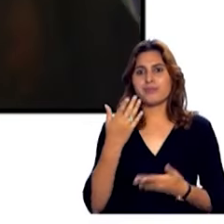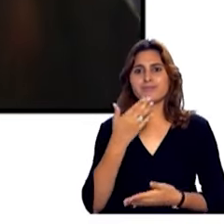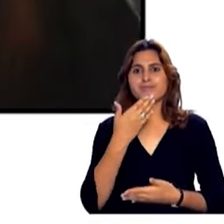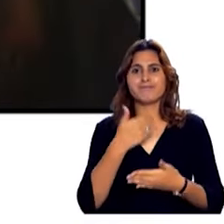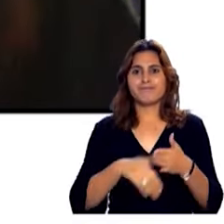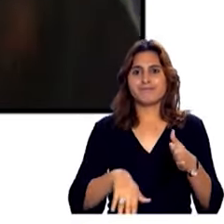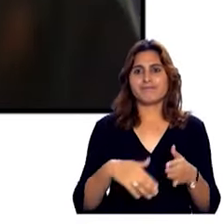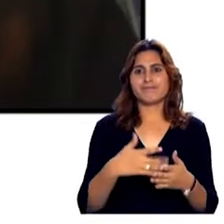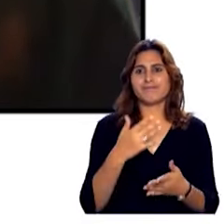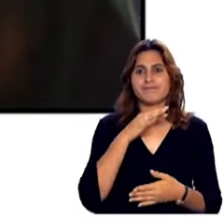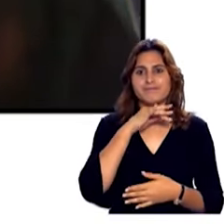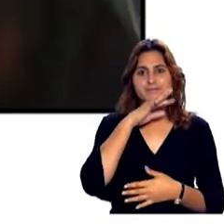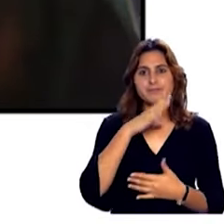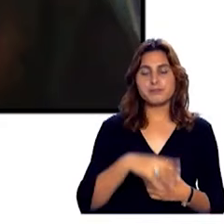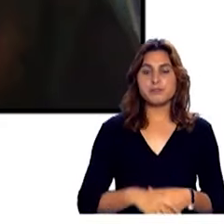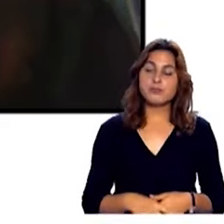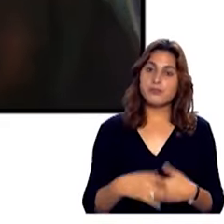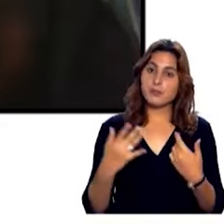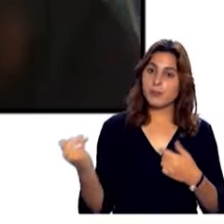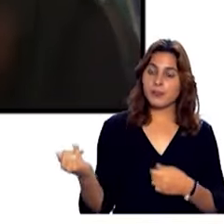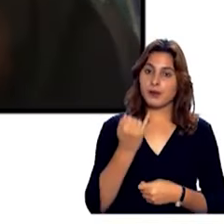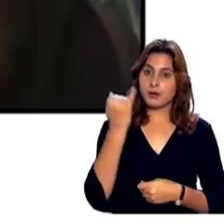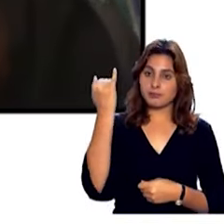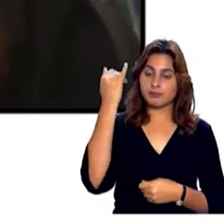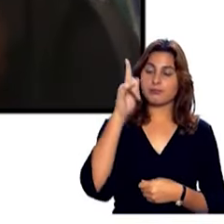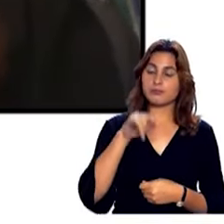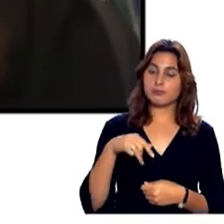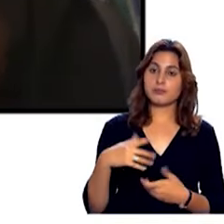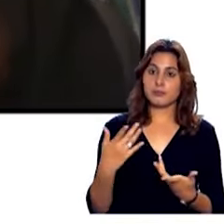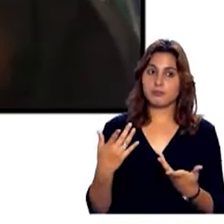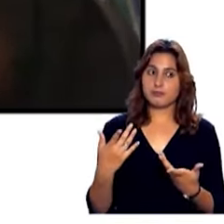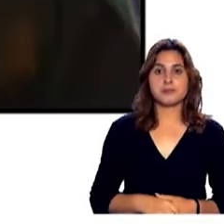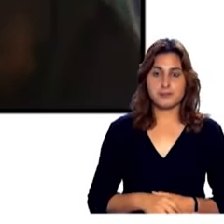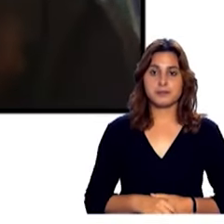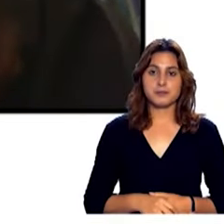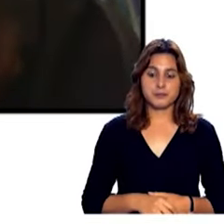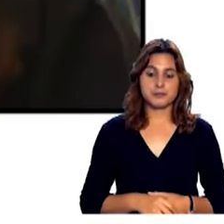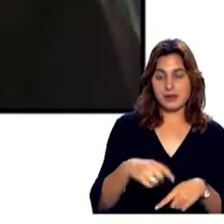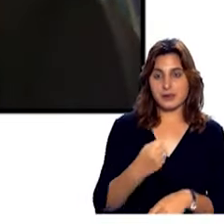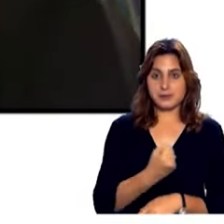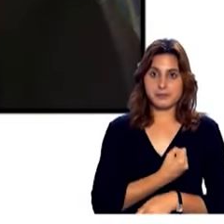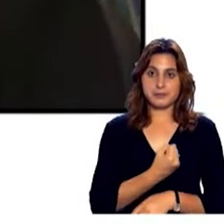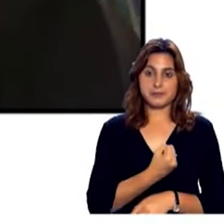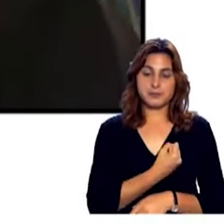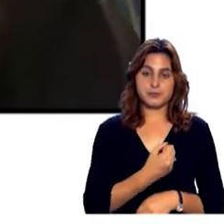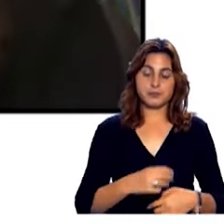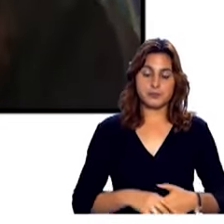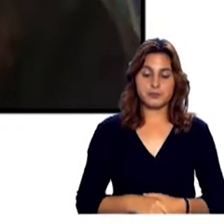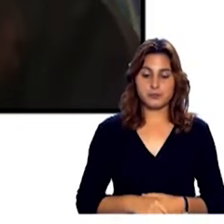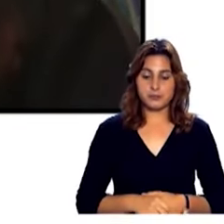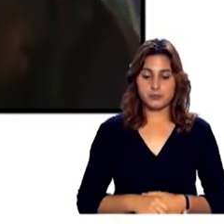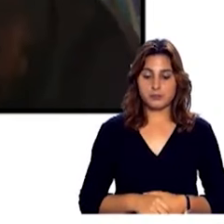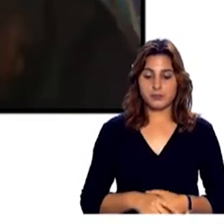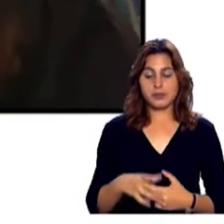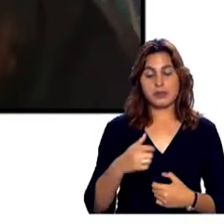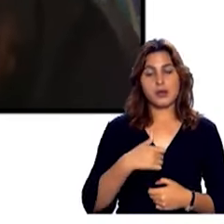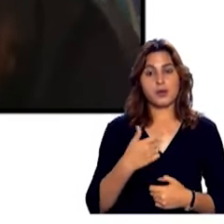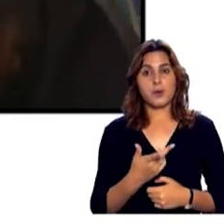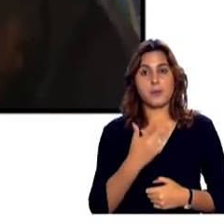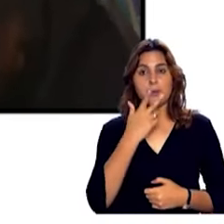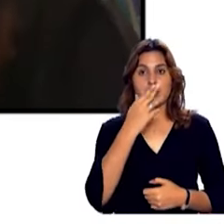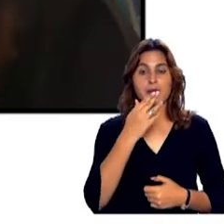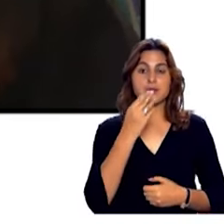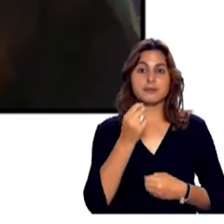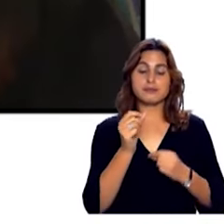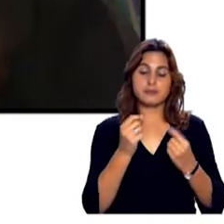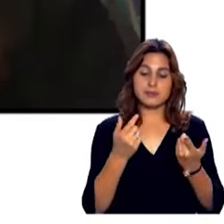concluindo a relevância é imprescindível assim como é o interesse caaes o que me parece ser digamos a a